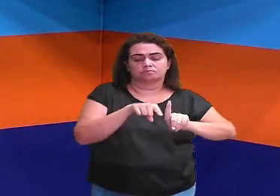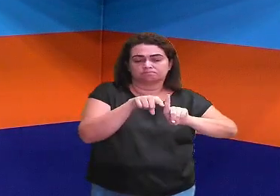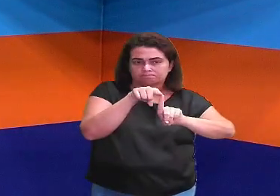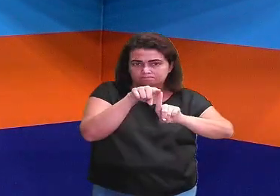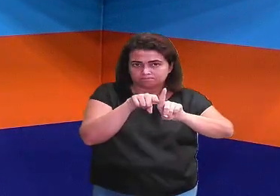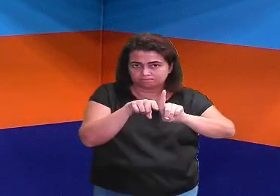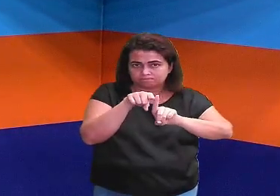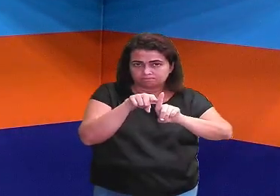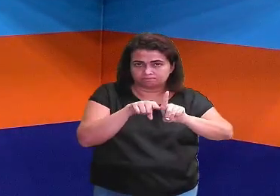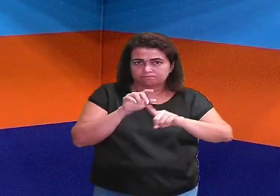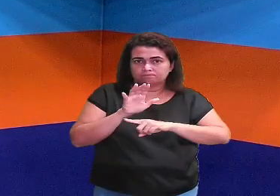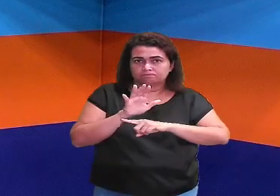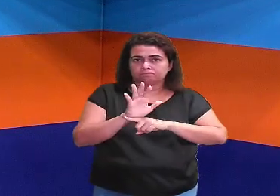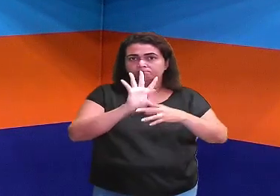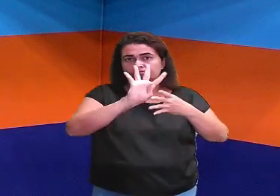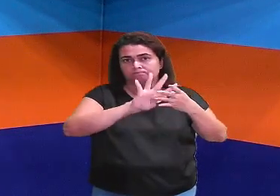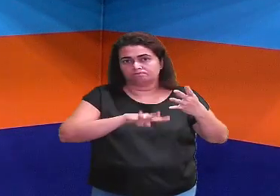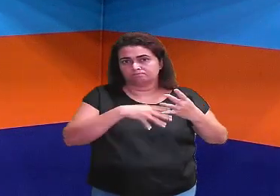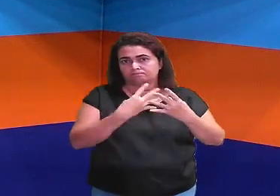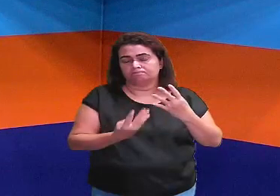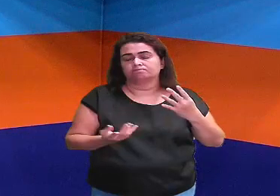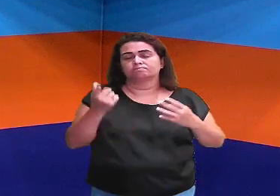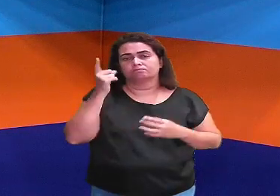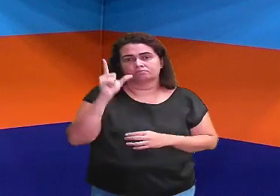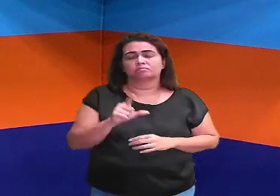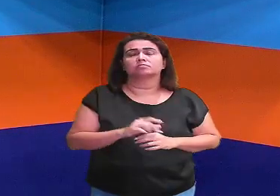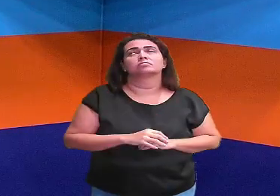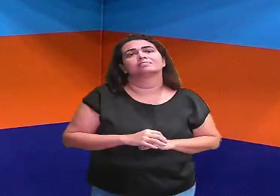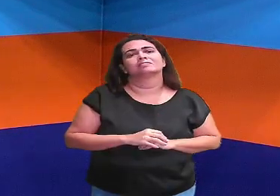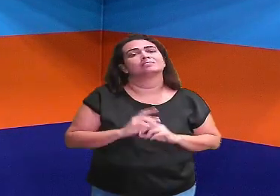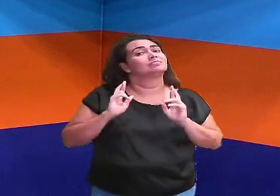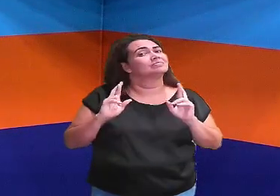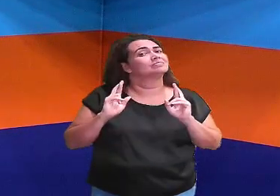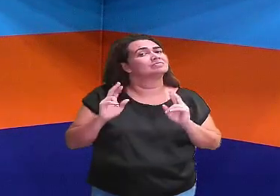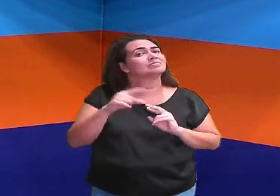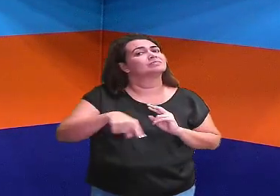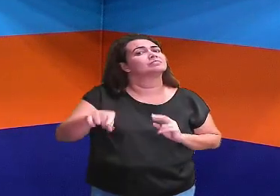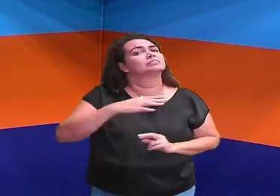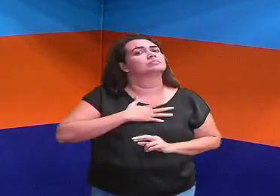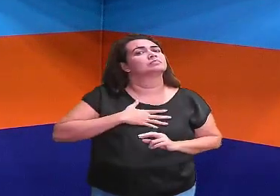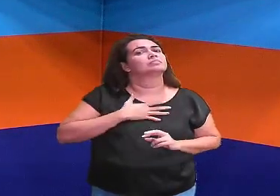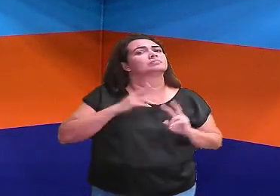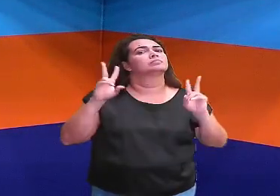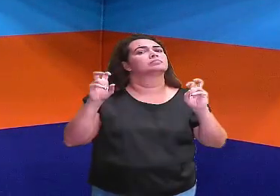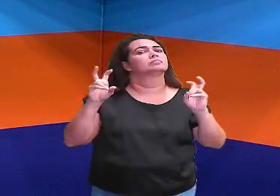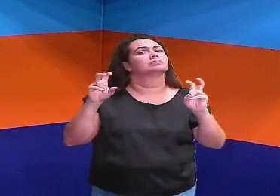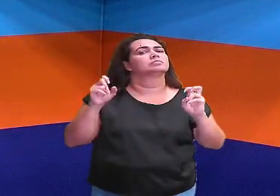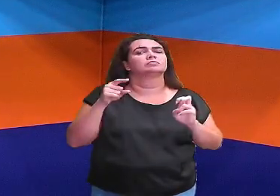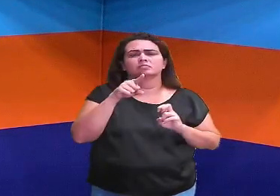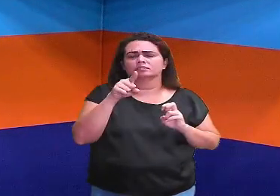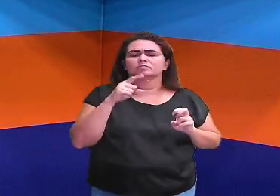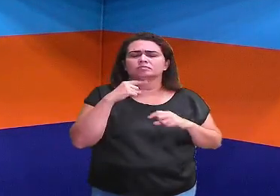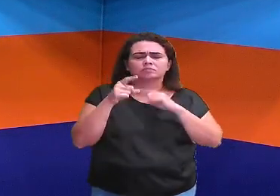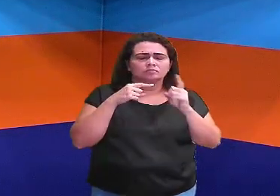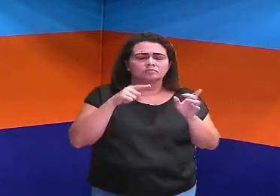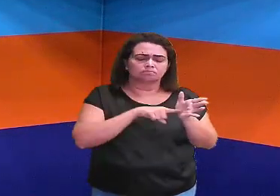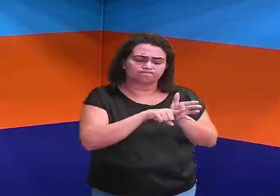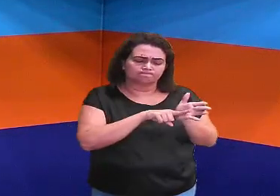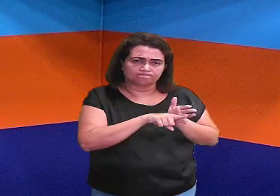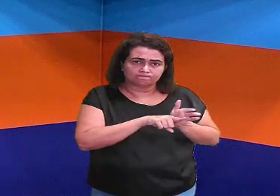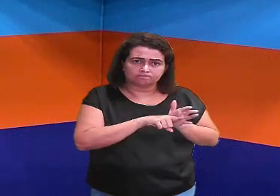influenciar na estação do ano, certo? Eu espero que tenham gostado da aula, né? Um tema bem interessante. Se aprofundem mais, conversem com seus